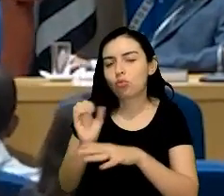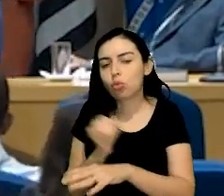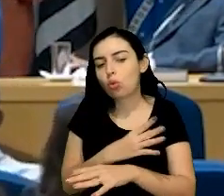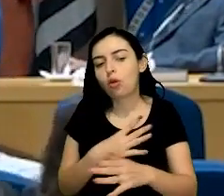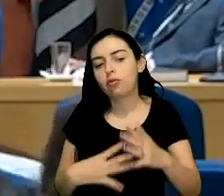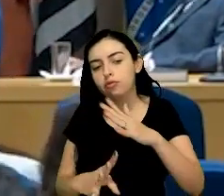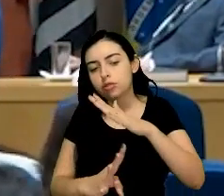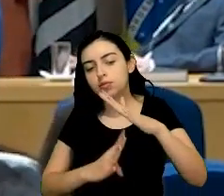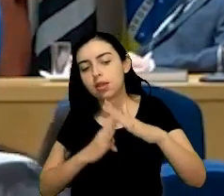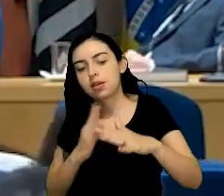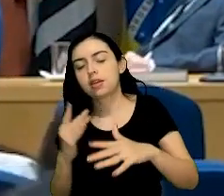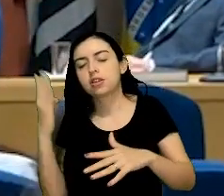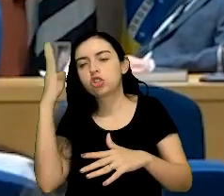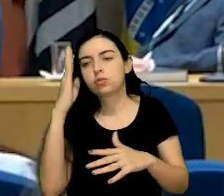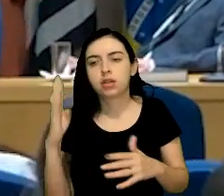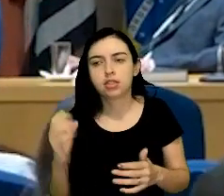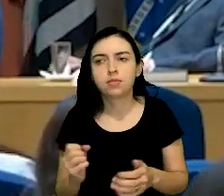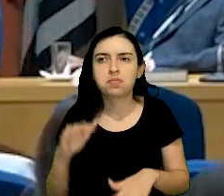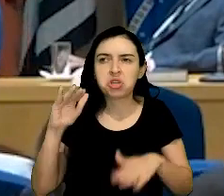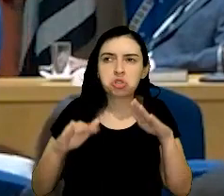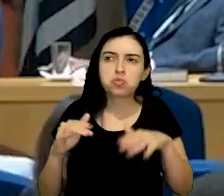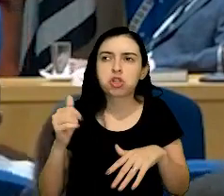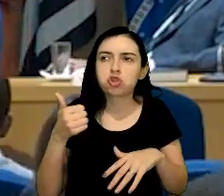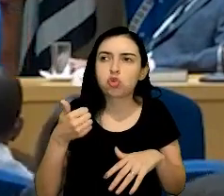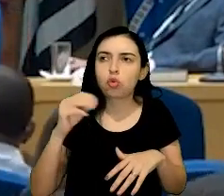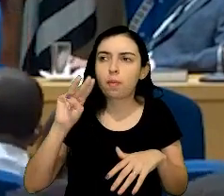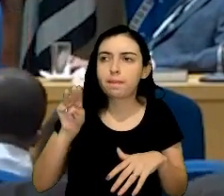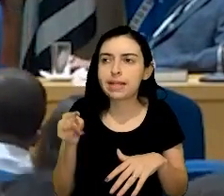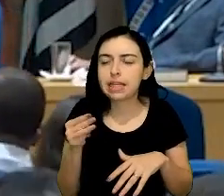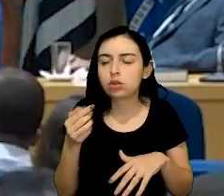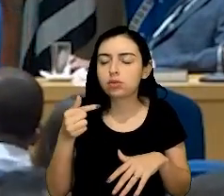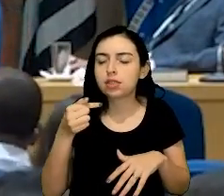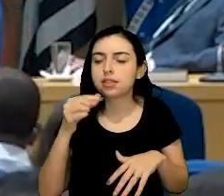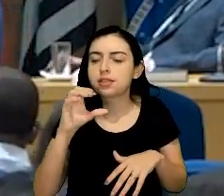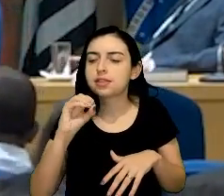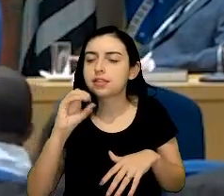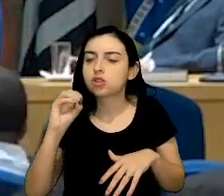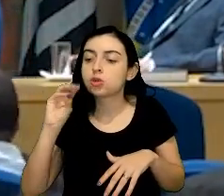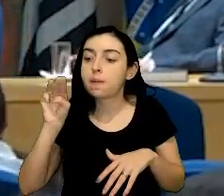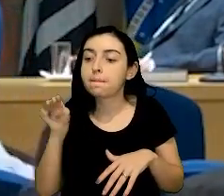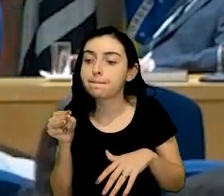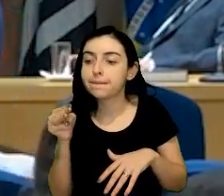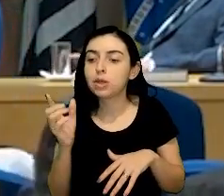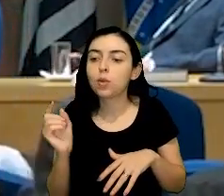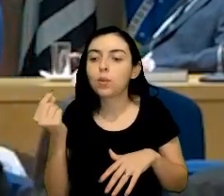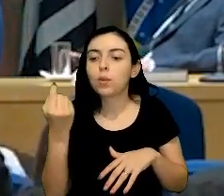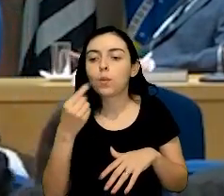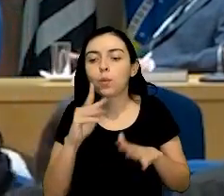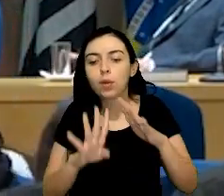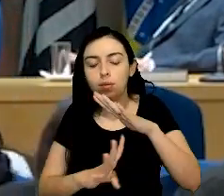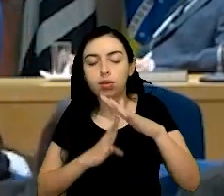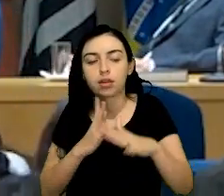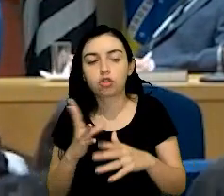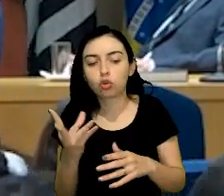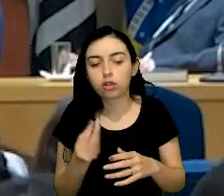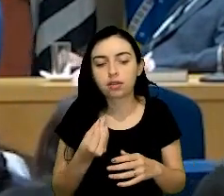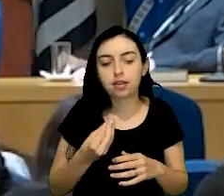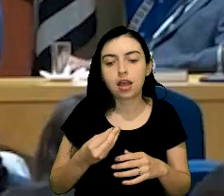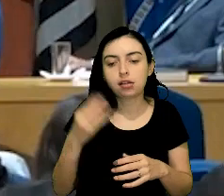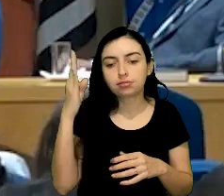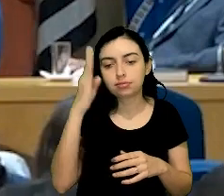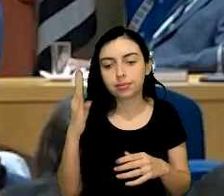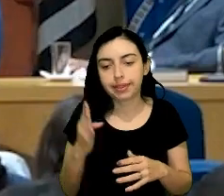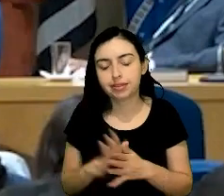de 1.700.000 imigrantes. Bom, no total da população brasileira, isso é muito pouco, né? Nós somos